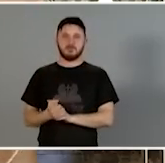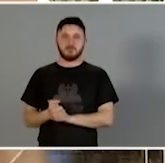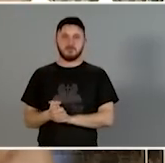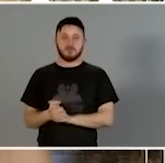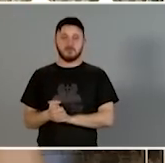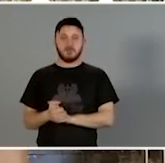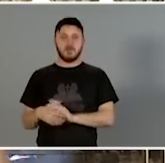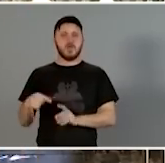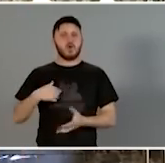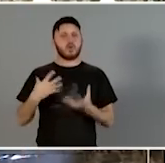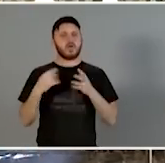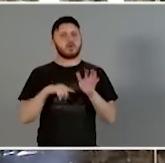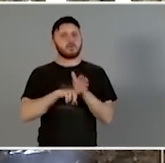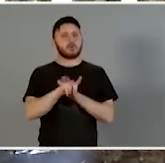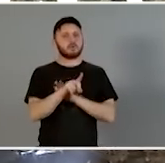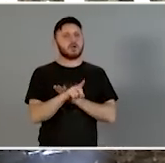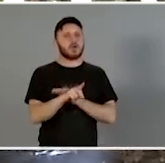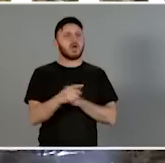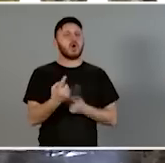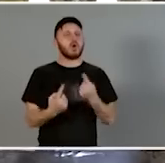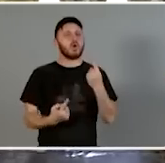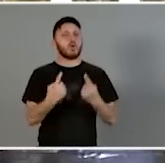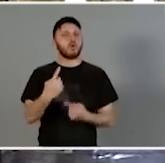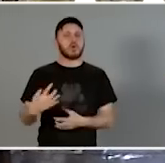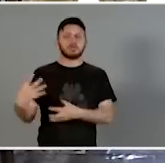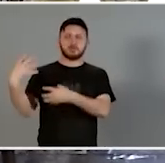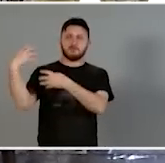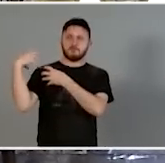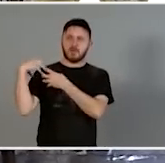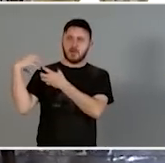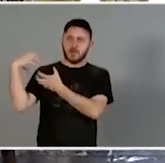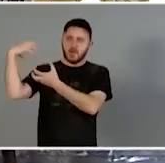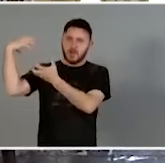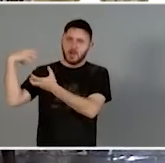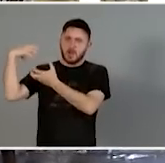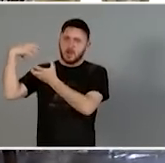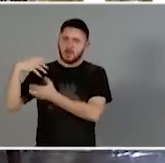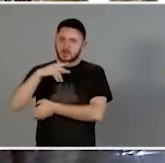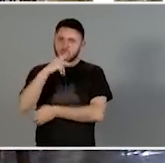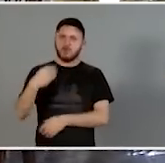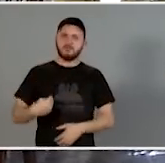E eu queria perguntar, quais são os fardos? Os dois padres podem vir aqui, por favor?